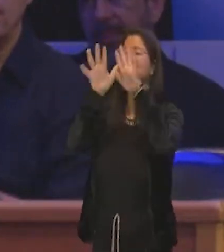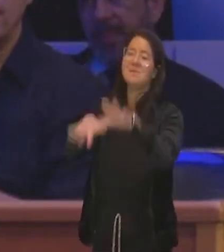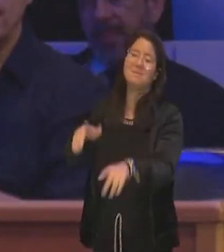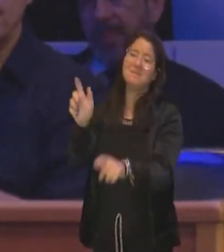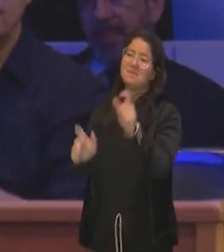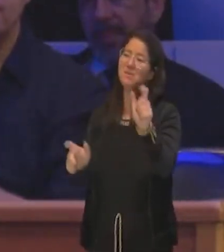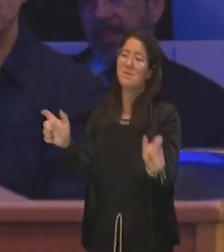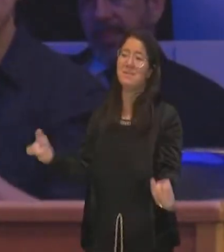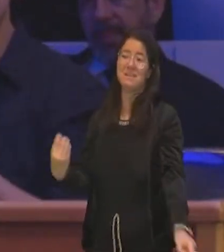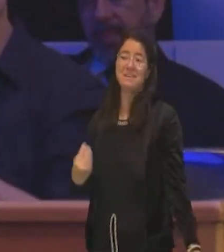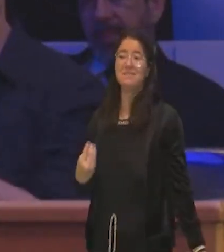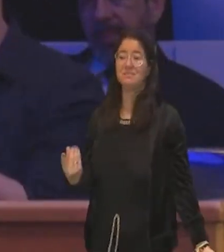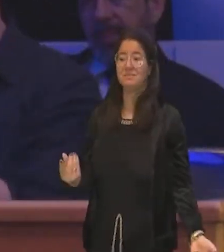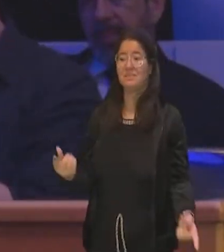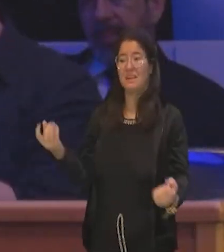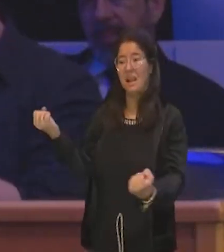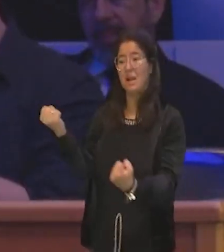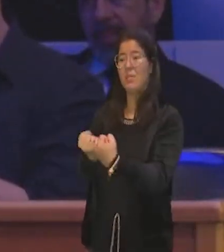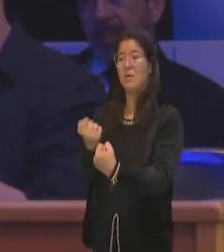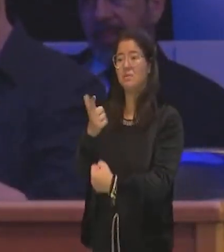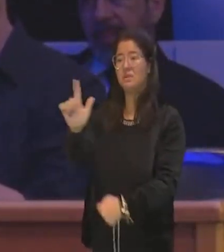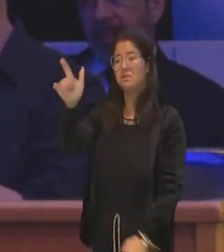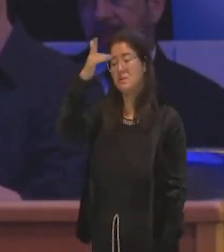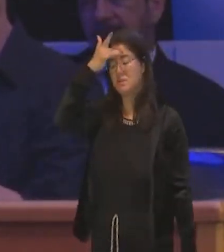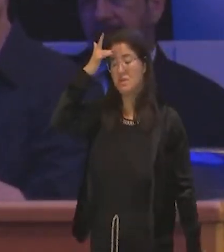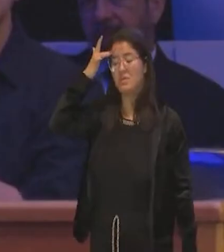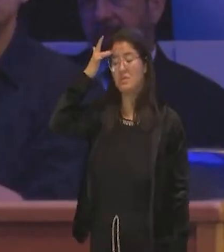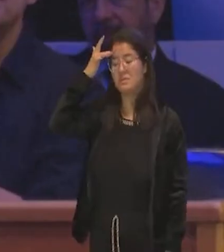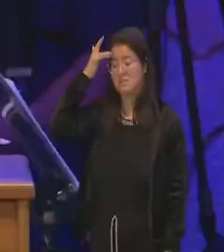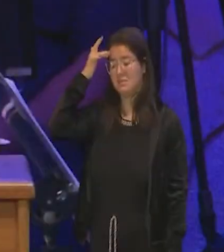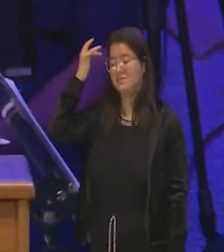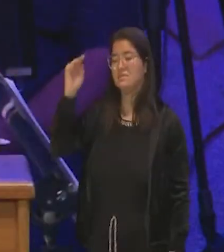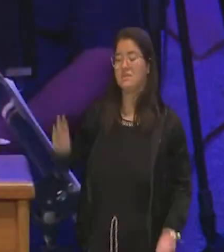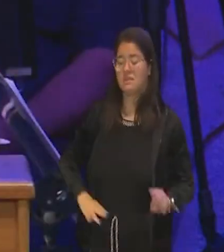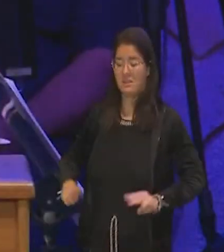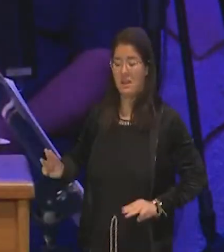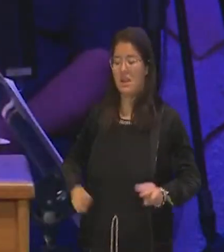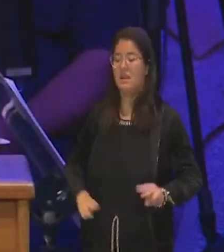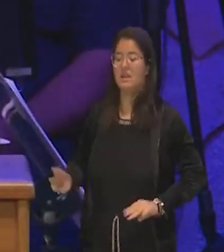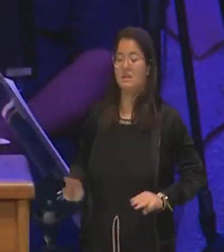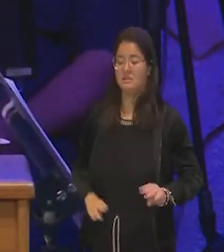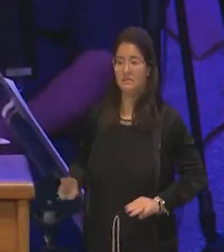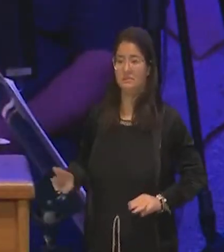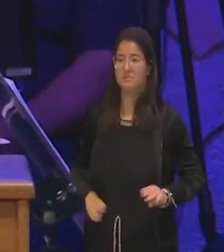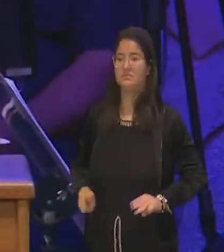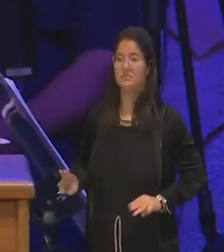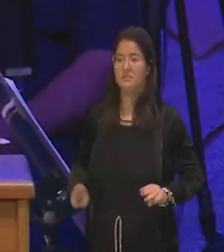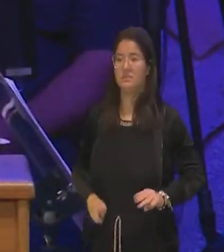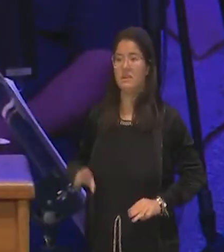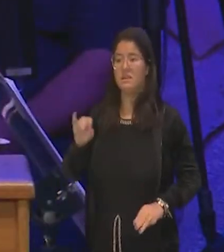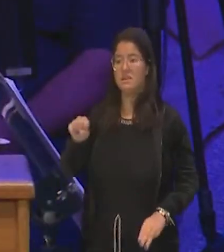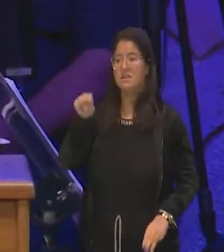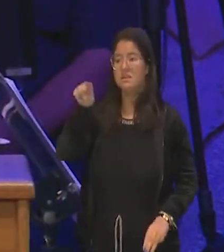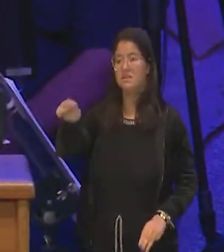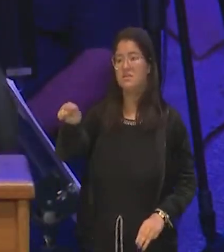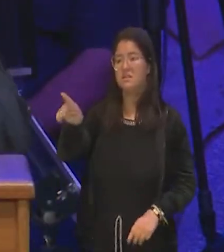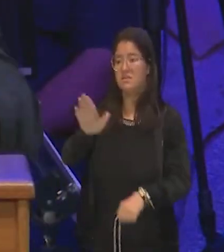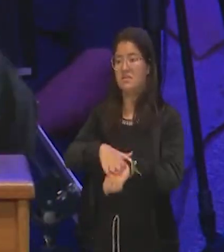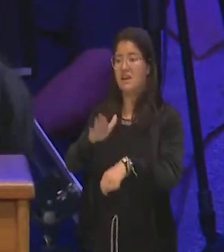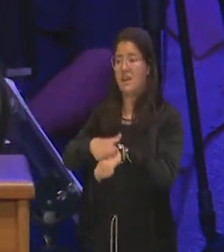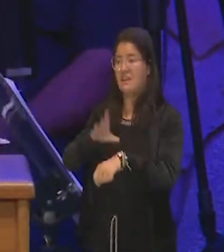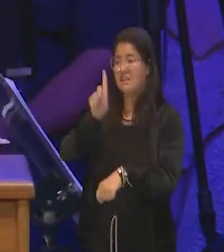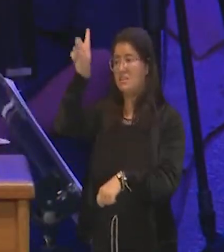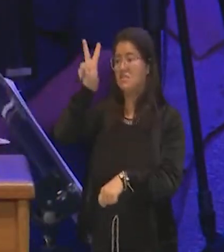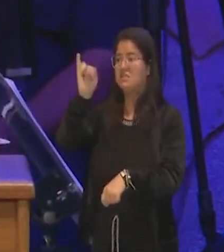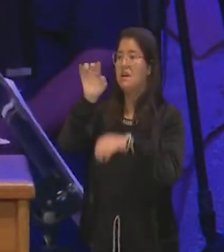pessoas. Financie outras pessoas através do seu ministério. E quanto mais você faz isso, mais Deus vai abençoando.